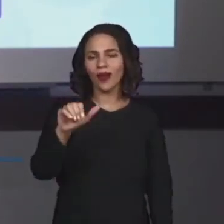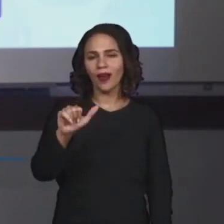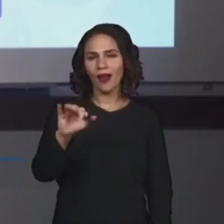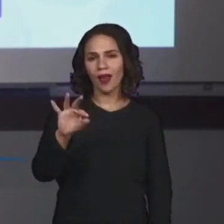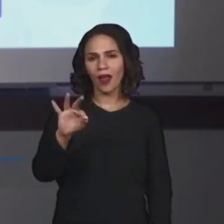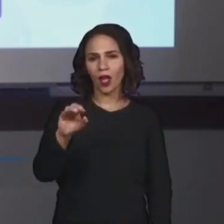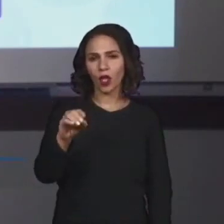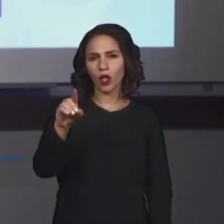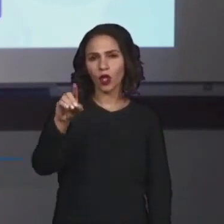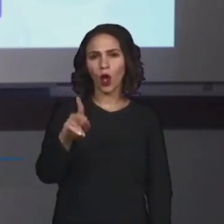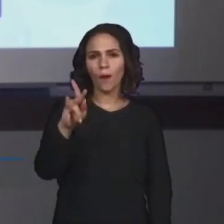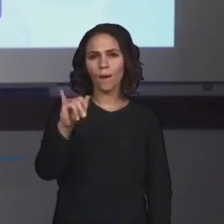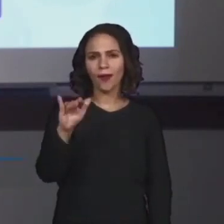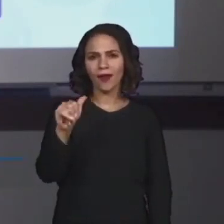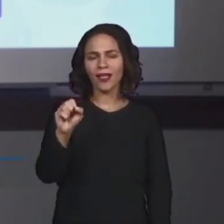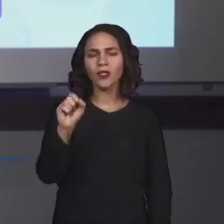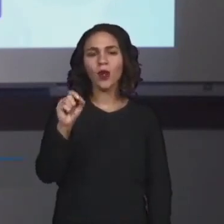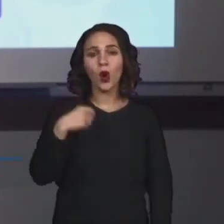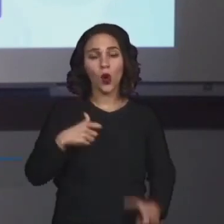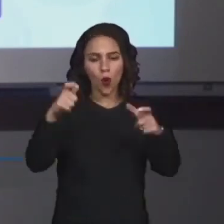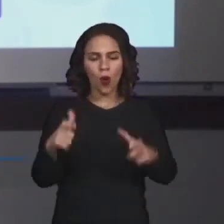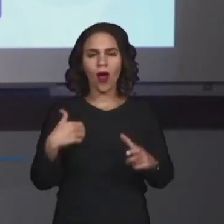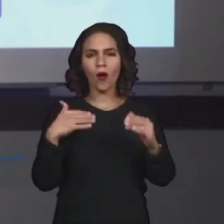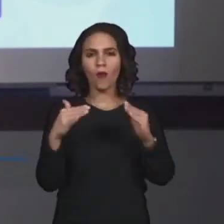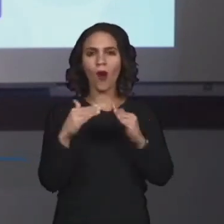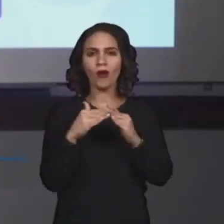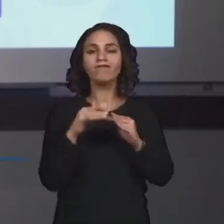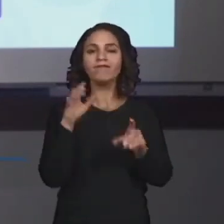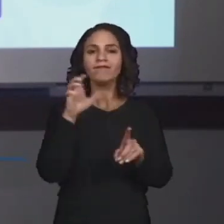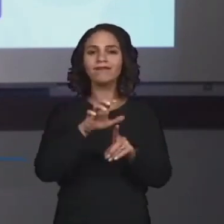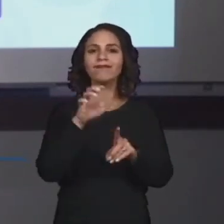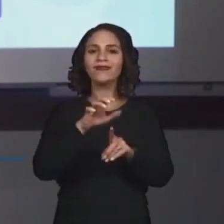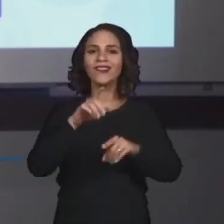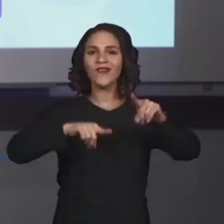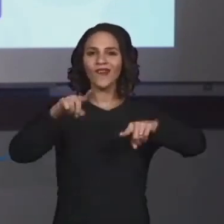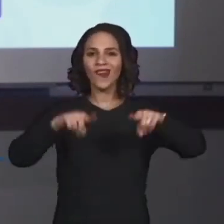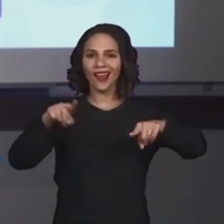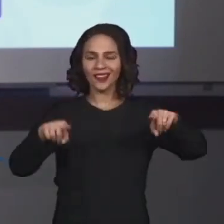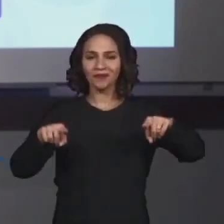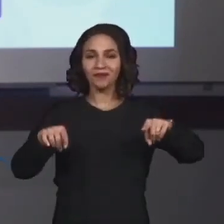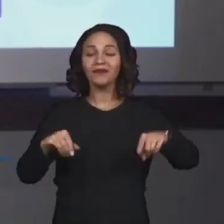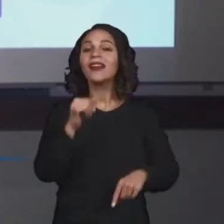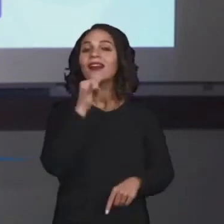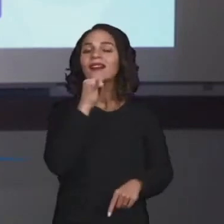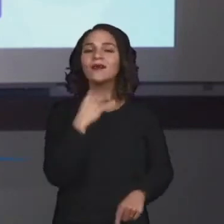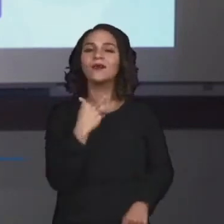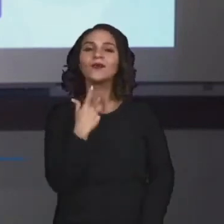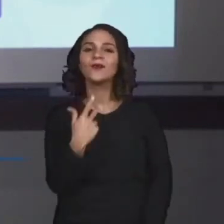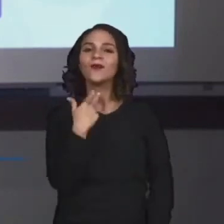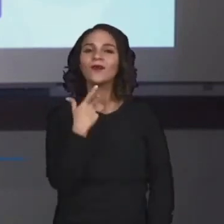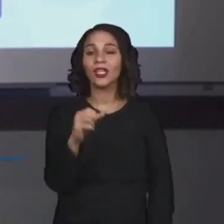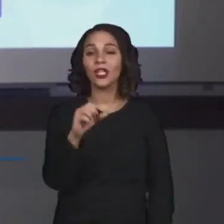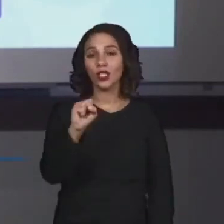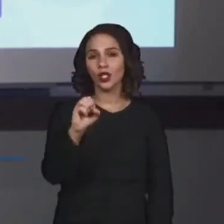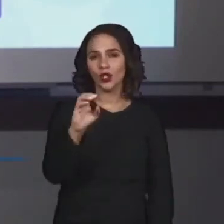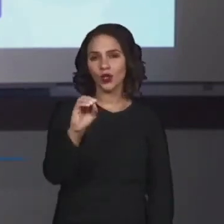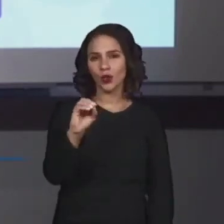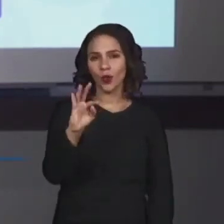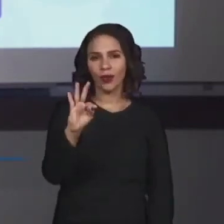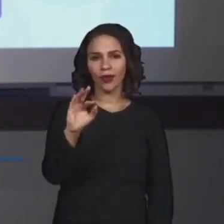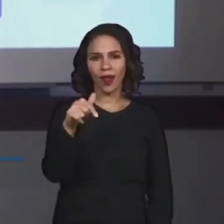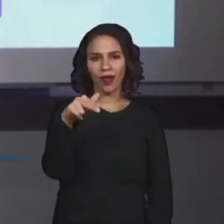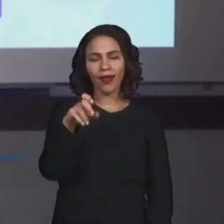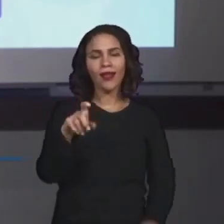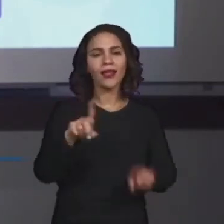com a região onde nós moramos. Então, nós temos aqui os sotaques. Quem mora lá